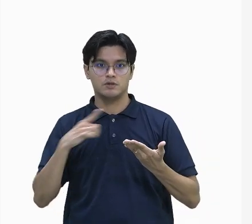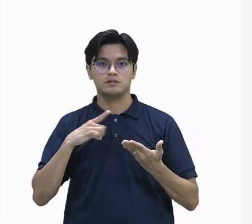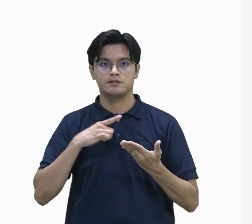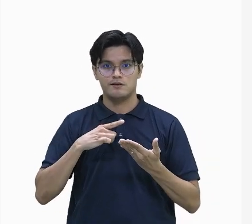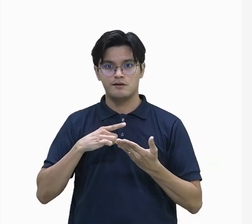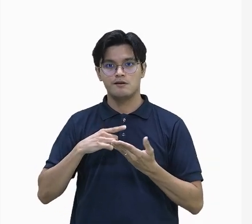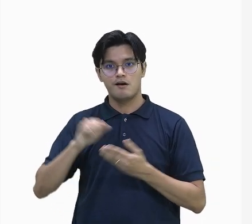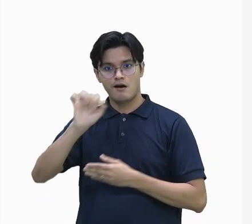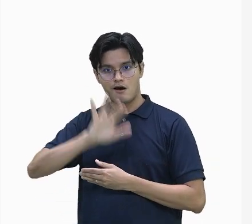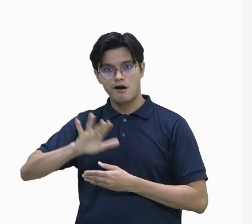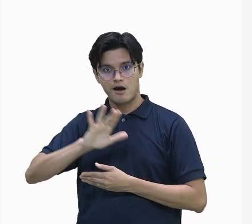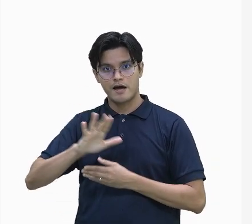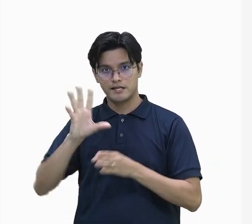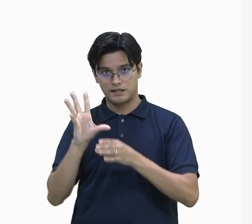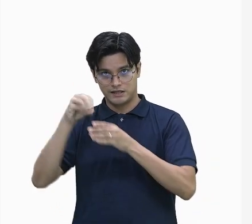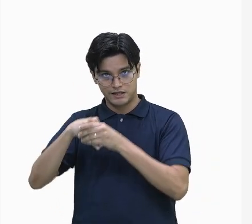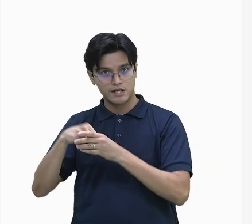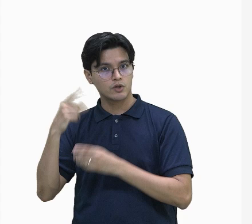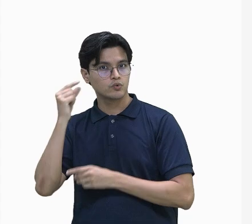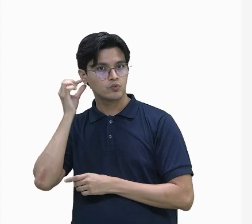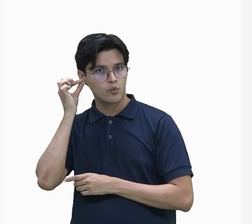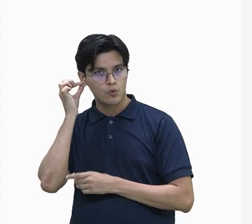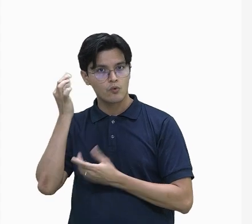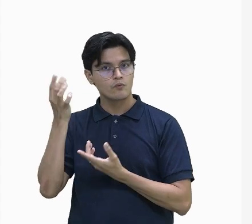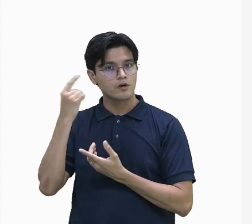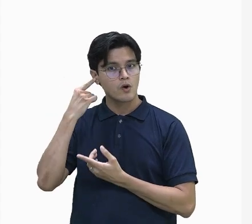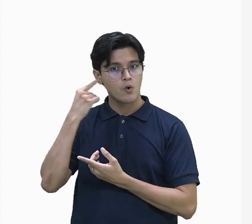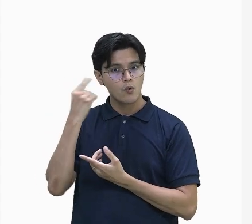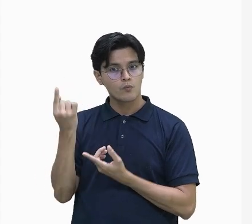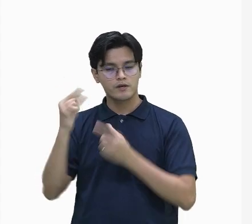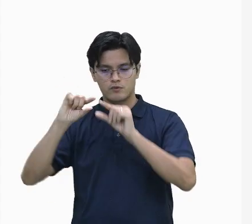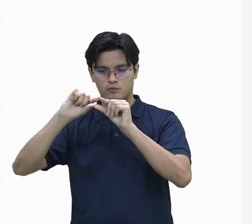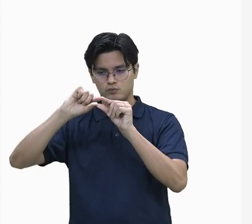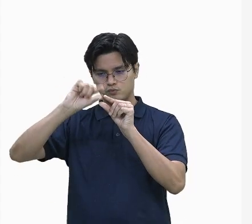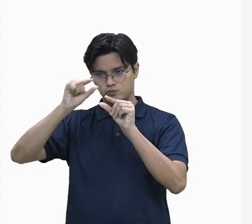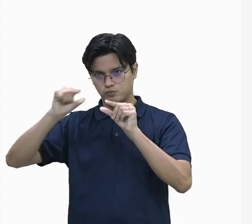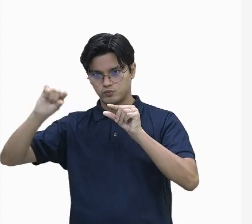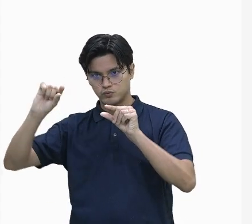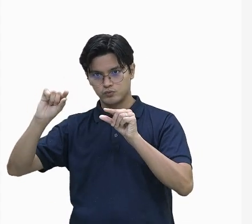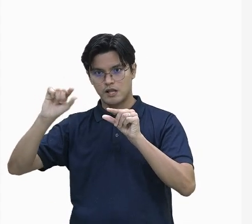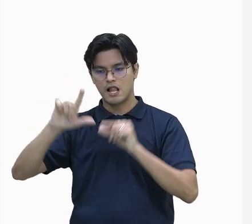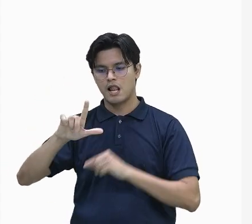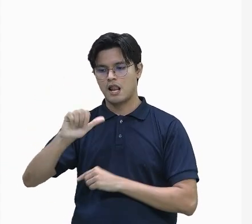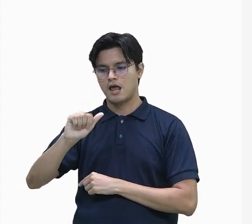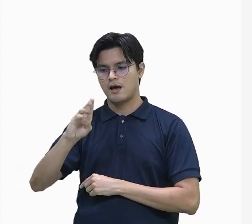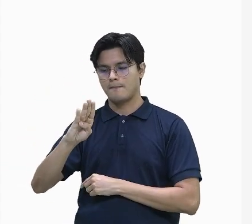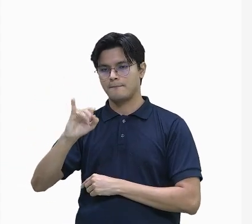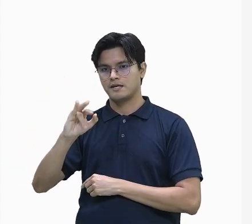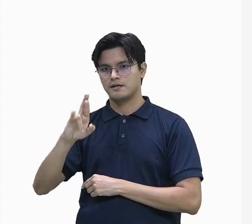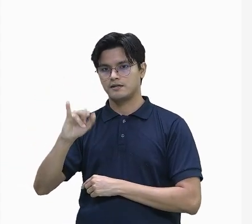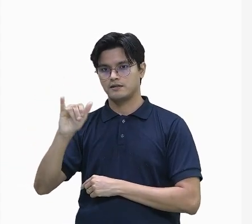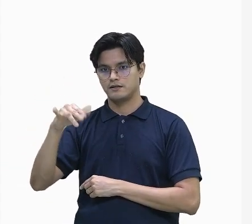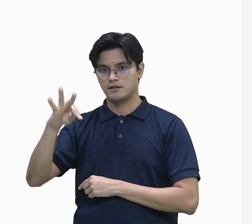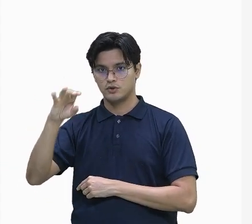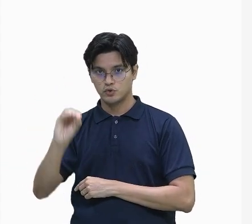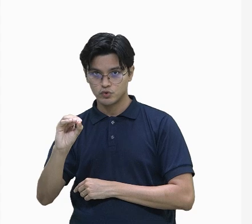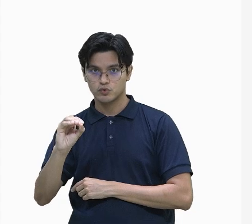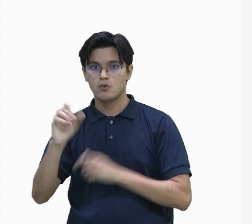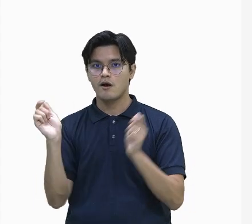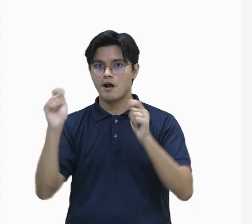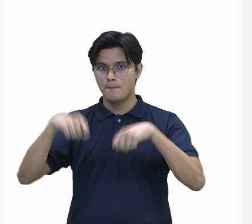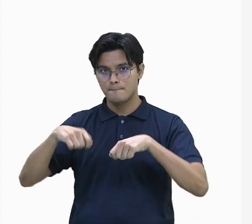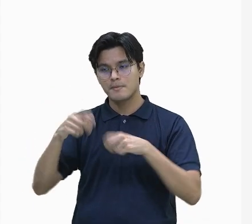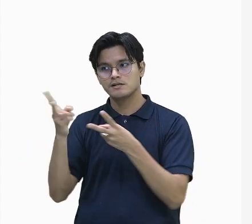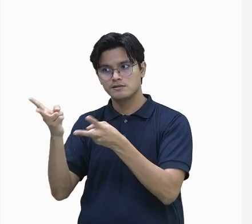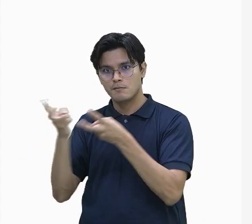parte do ouvido interno, quer dizer que a gente não consegue visualizar, né, a parte interna anatômica, onde detecta mudanças de